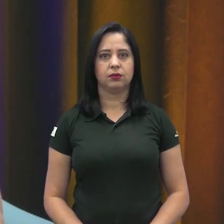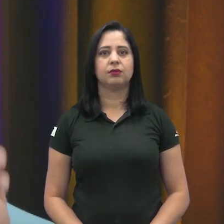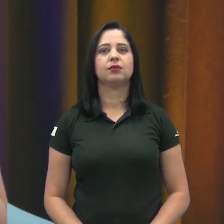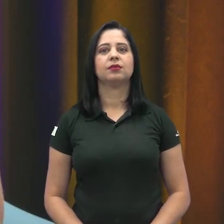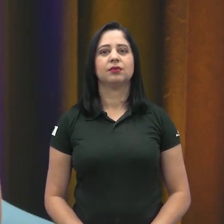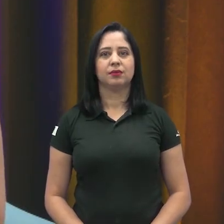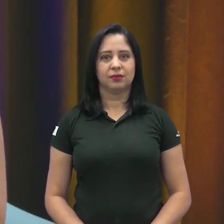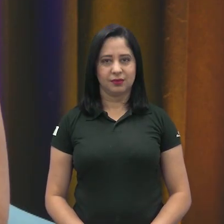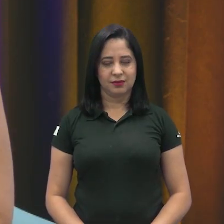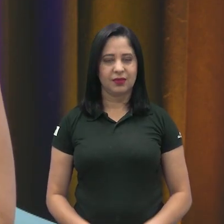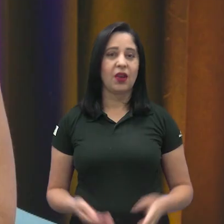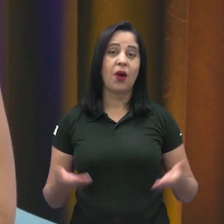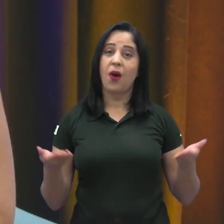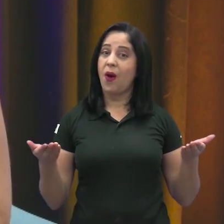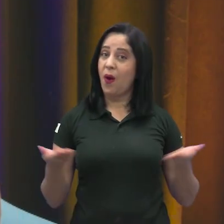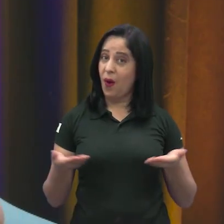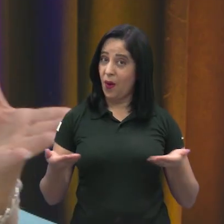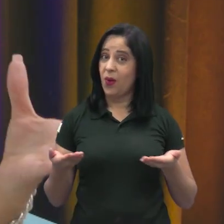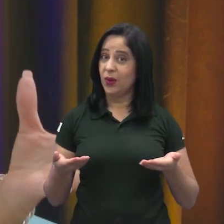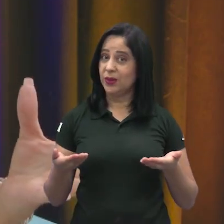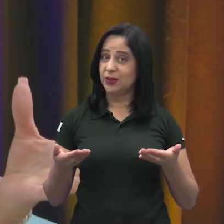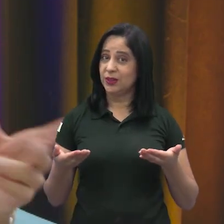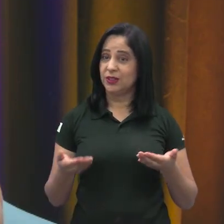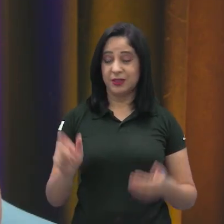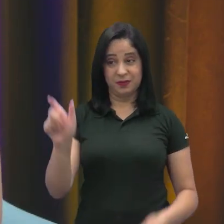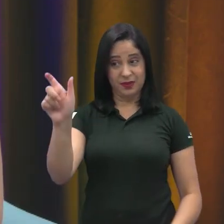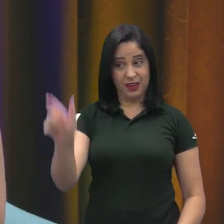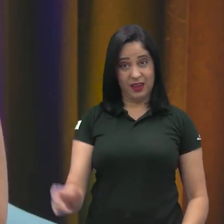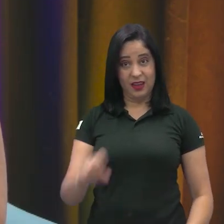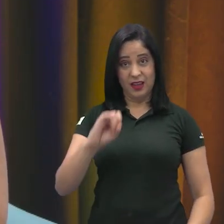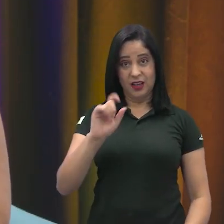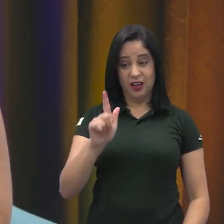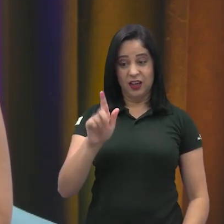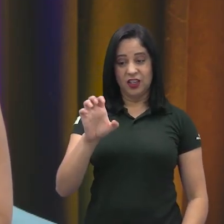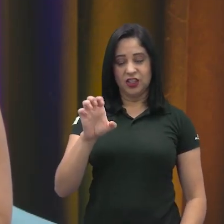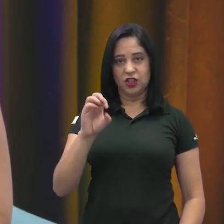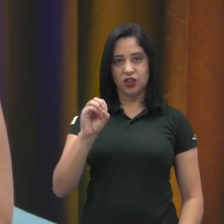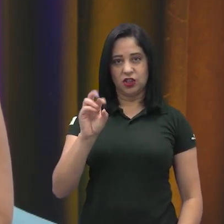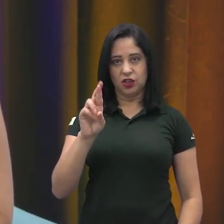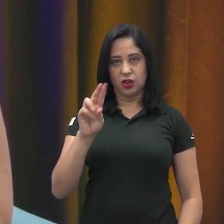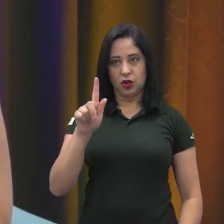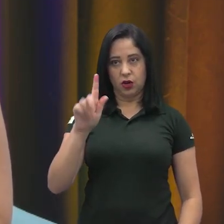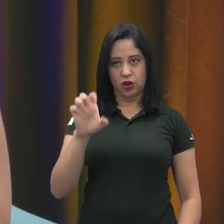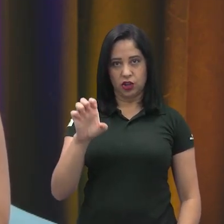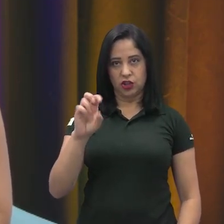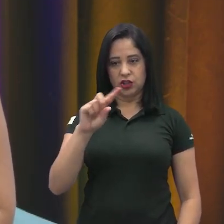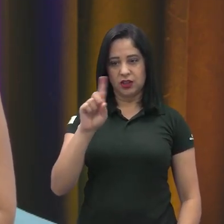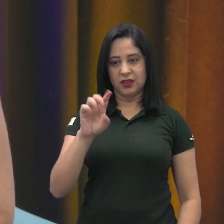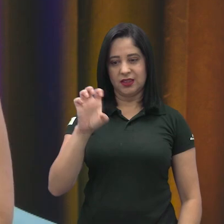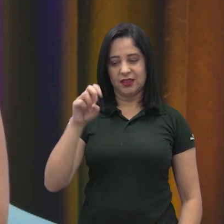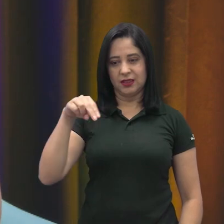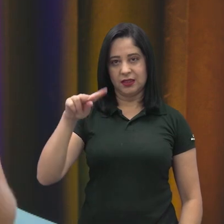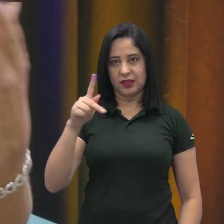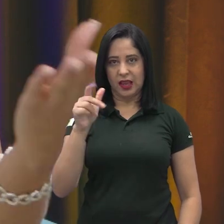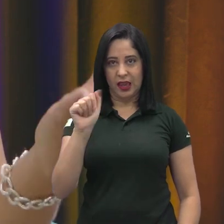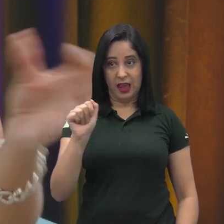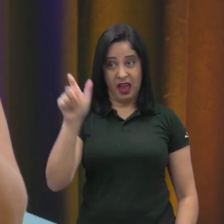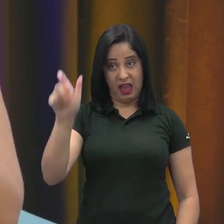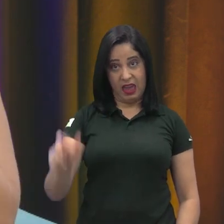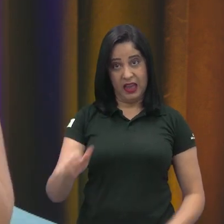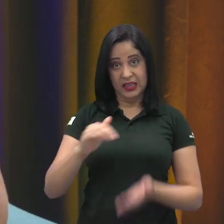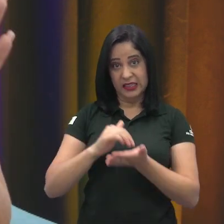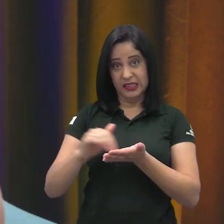É com grande honra que recebemos Jorge Zenha, atual secretário de Saúde de São José dos Campos. E um